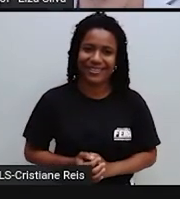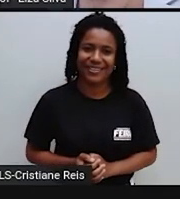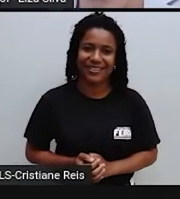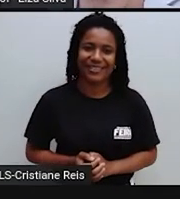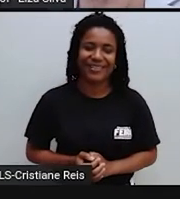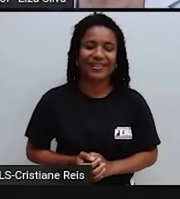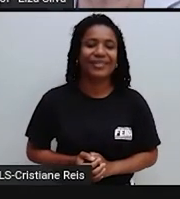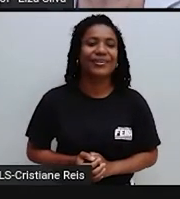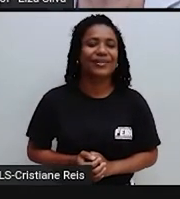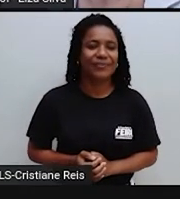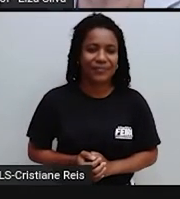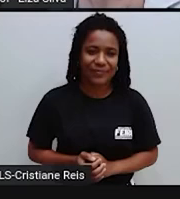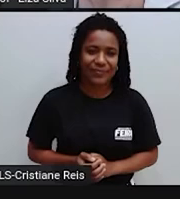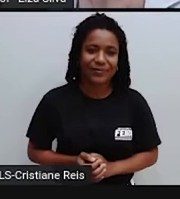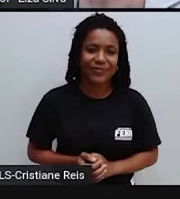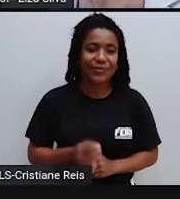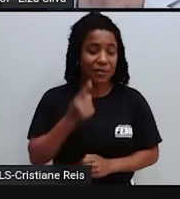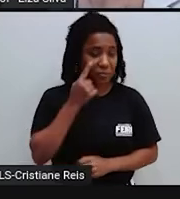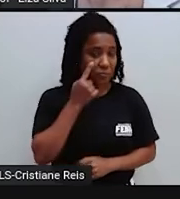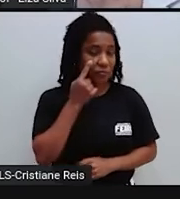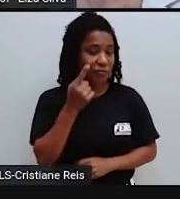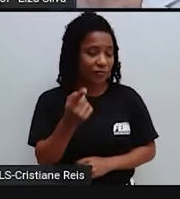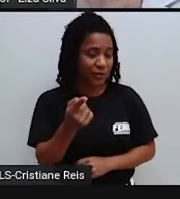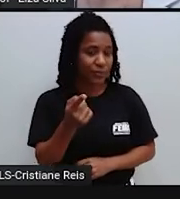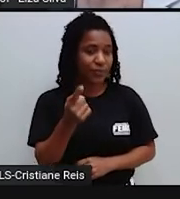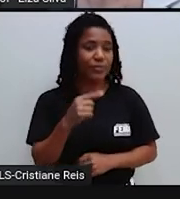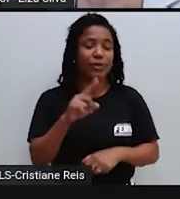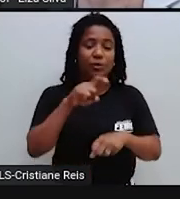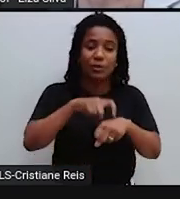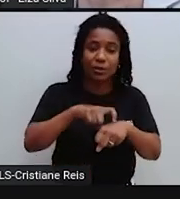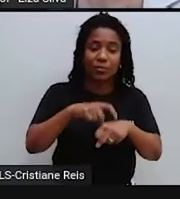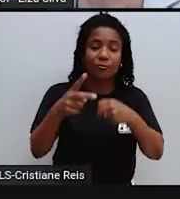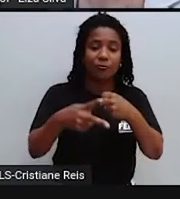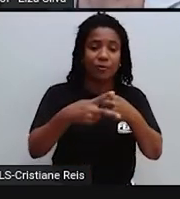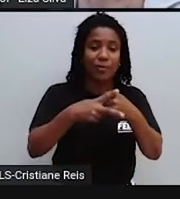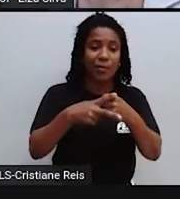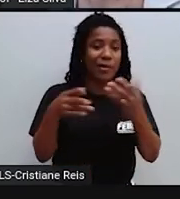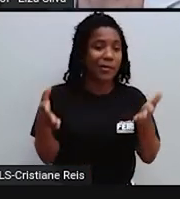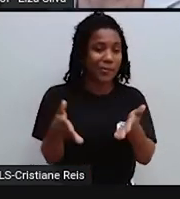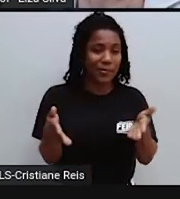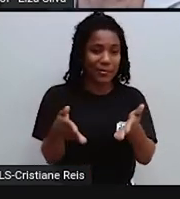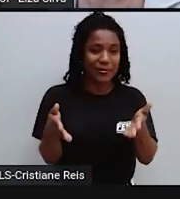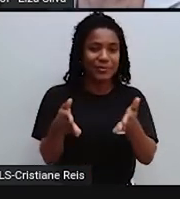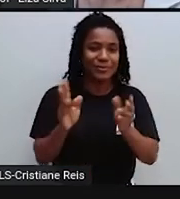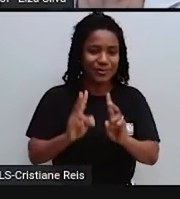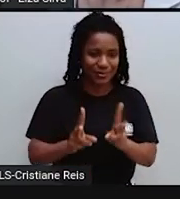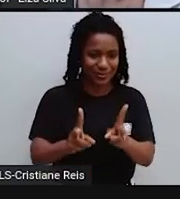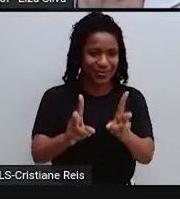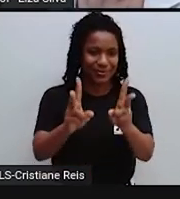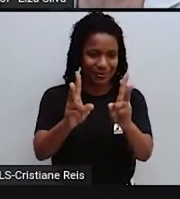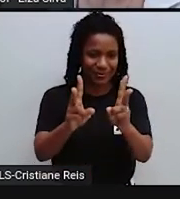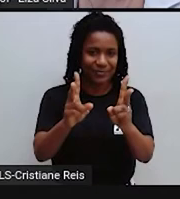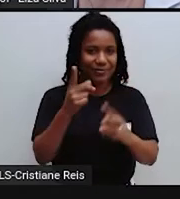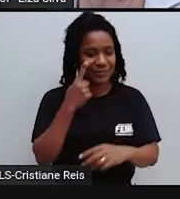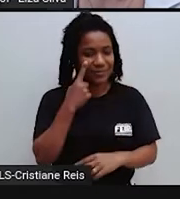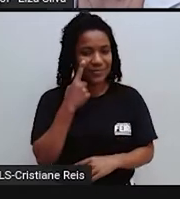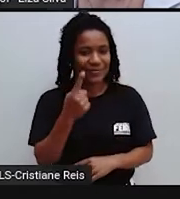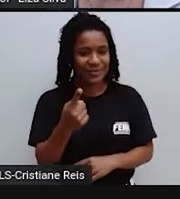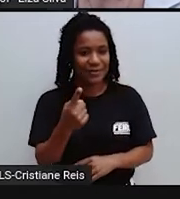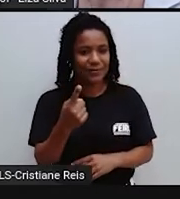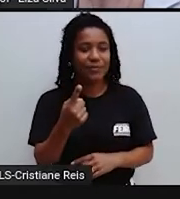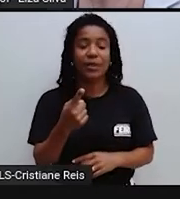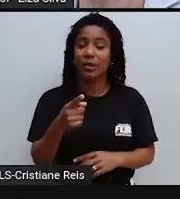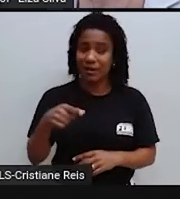present continuous tense é o tempo verbal que nós vamos focalizar na nossa aula de hoje, como eu já disse